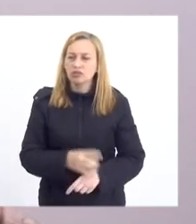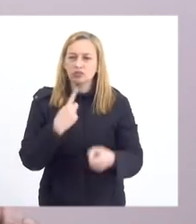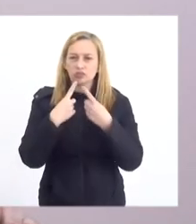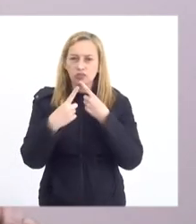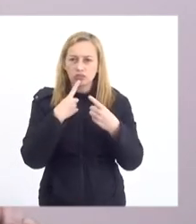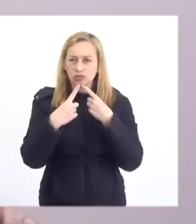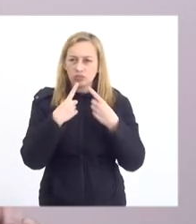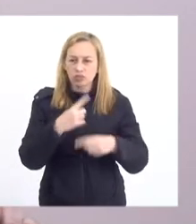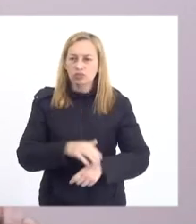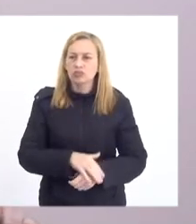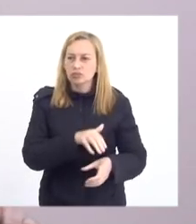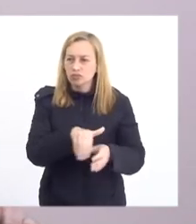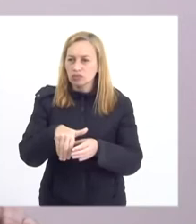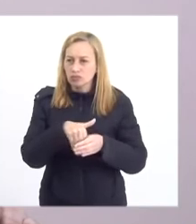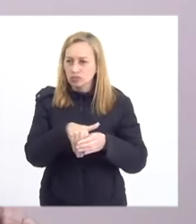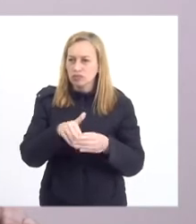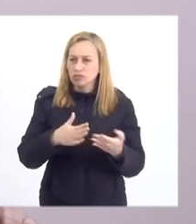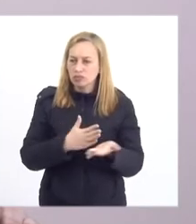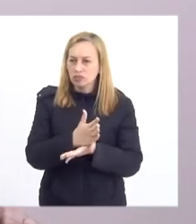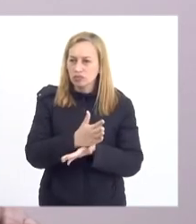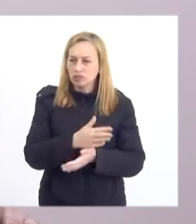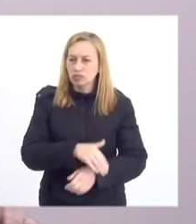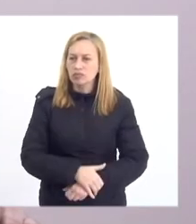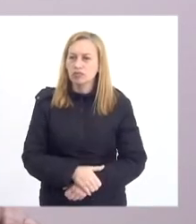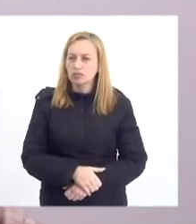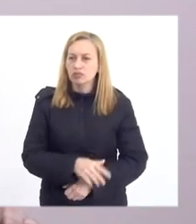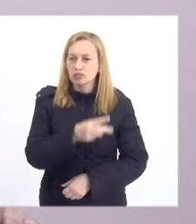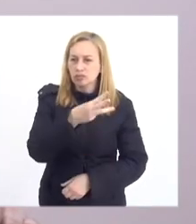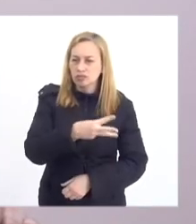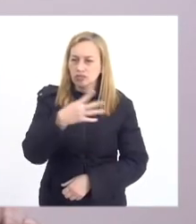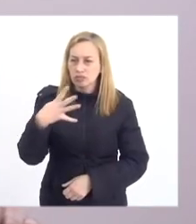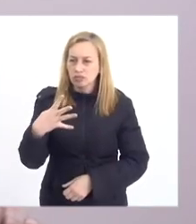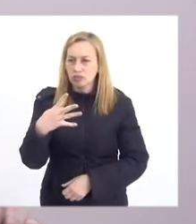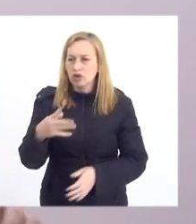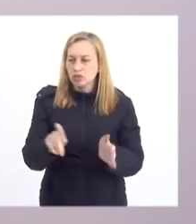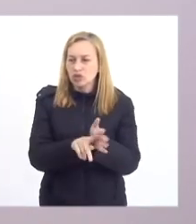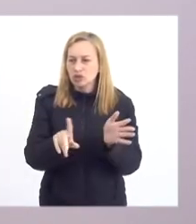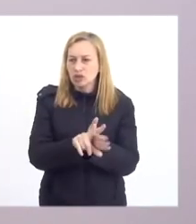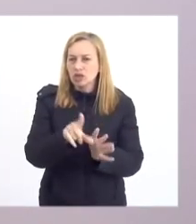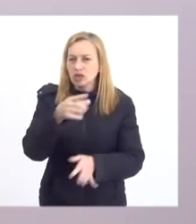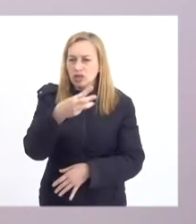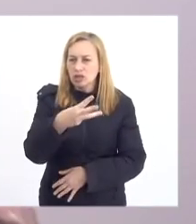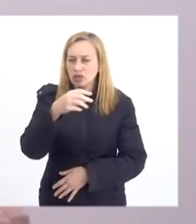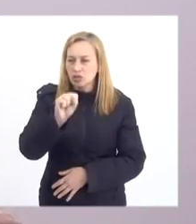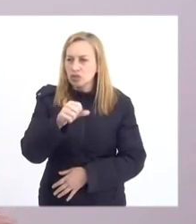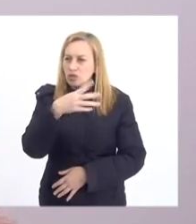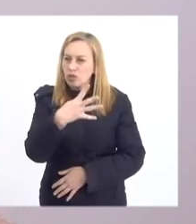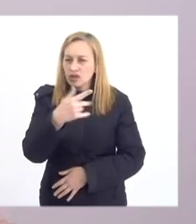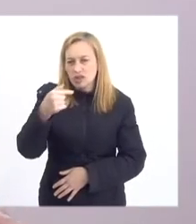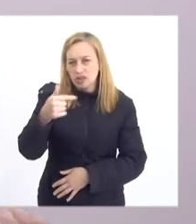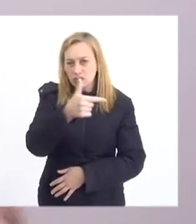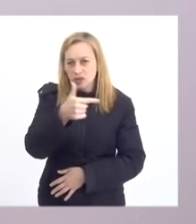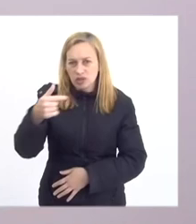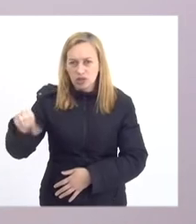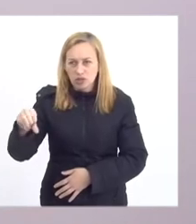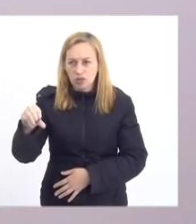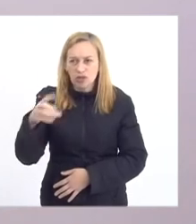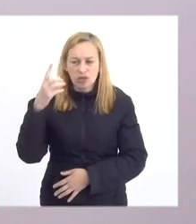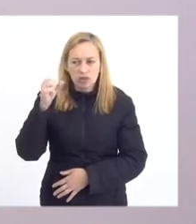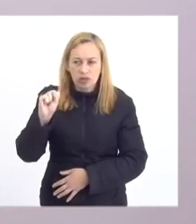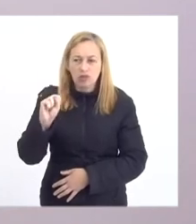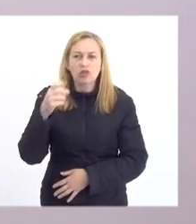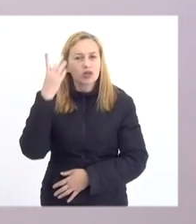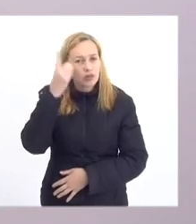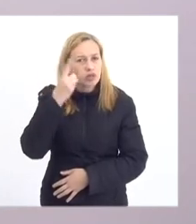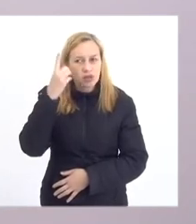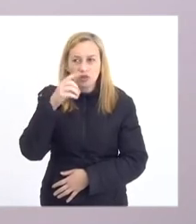discussão, em votação, aprovado. 34. Projeto de lei 3847 de 2018, doutor e deputado Bruno Dauaire.